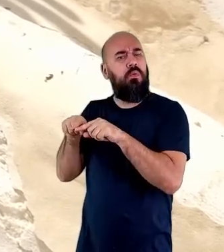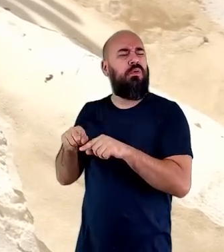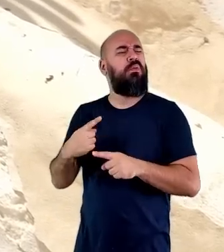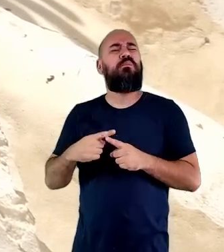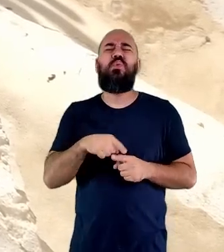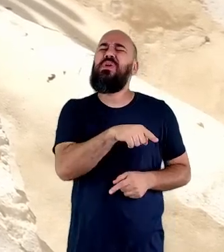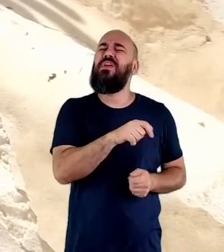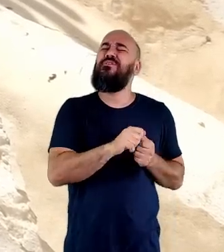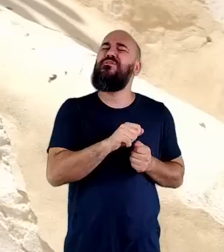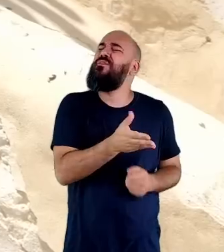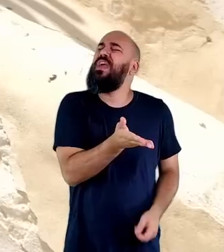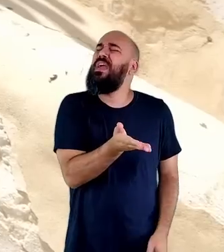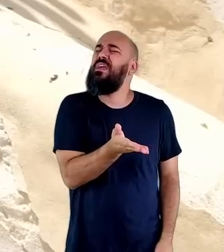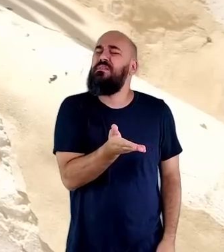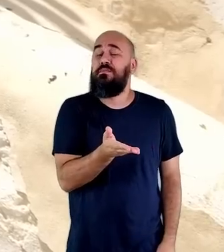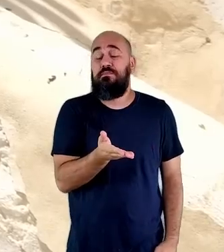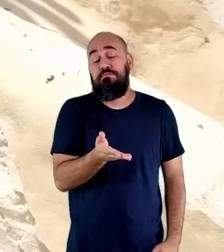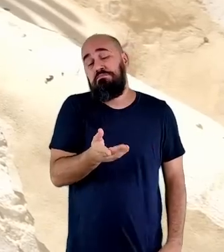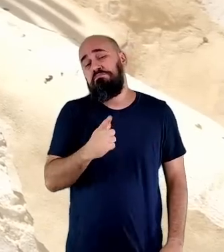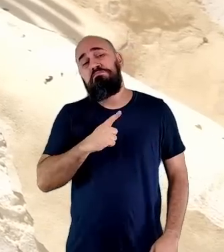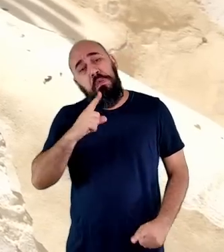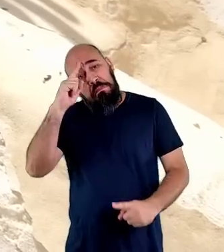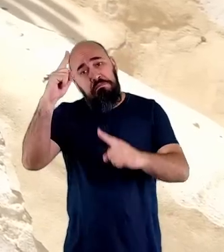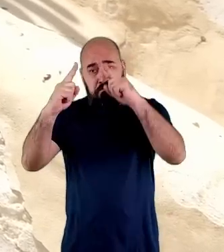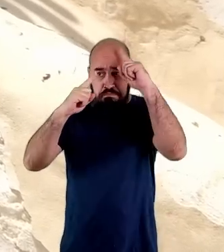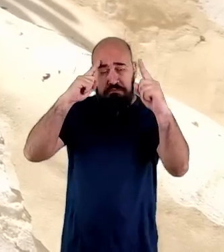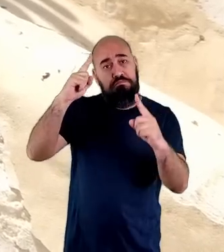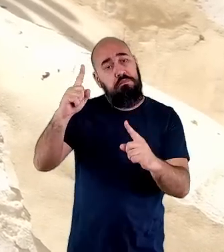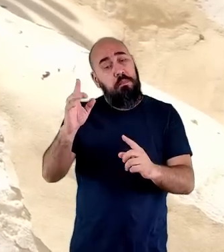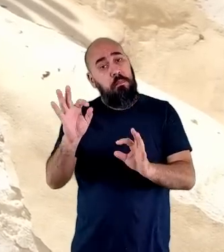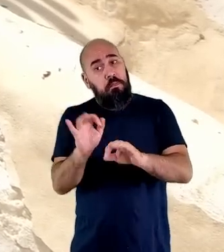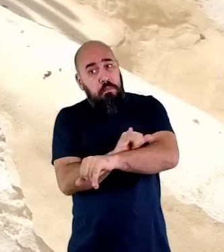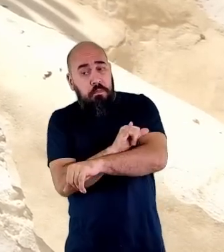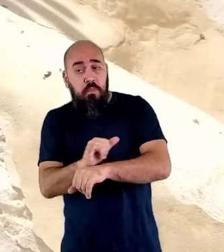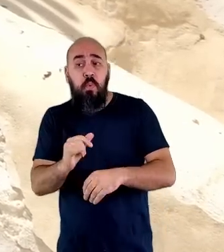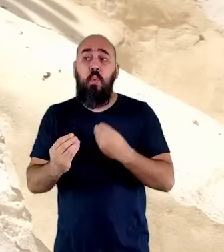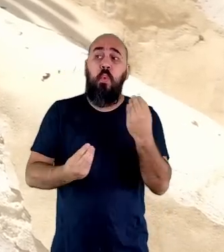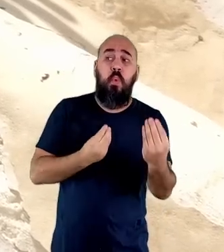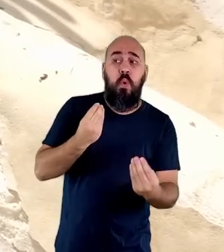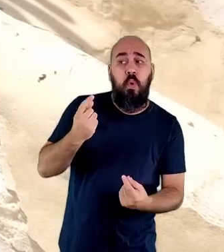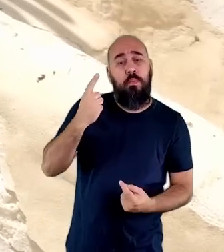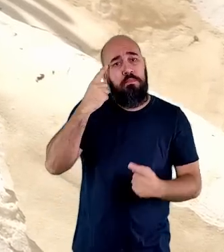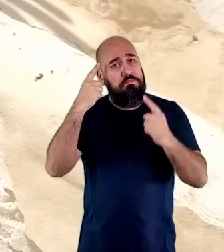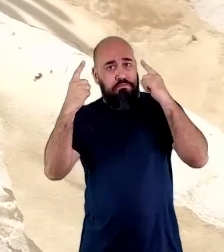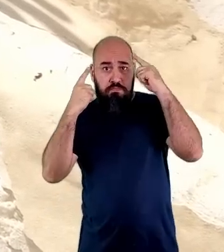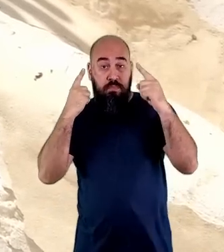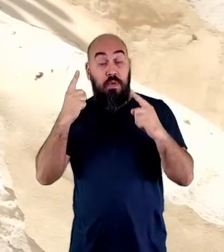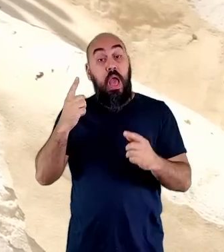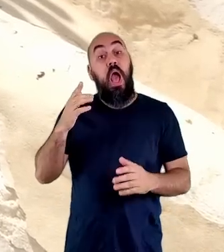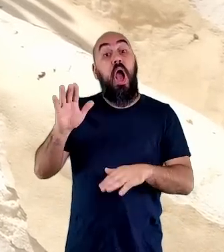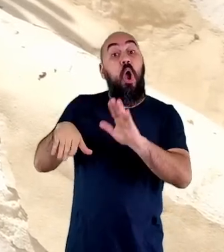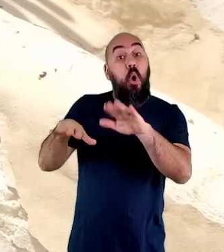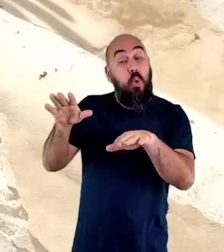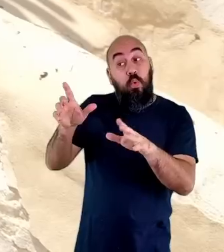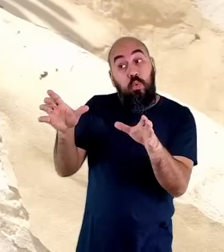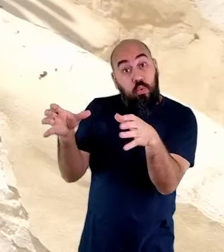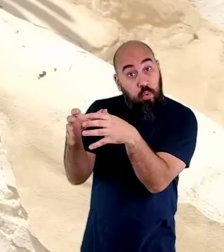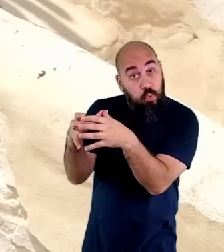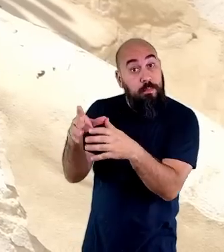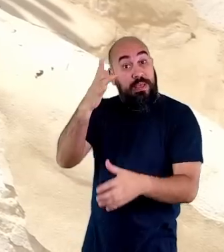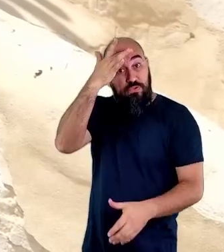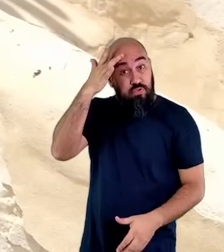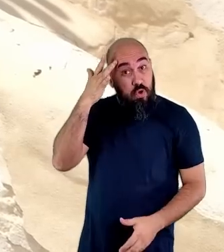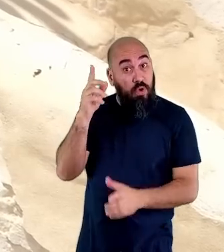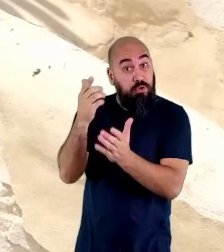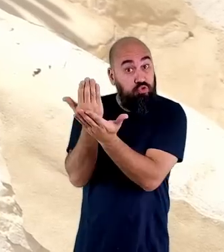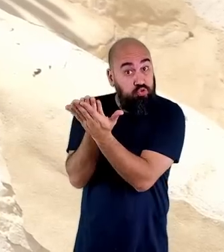se multiplicando, as possibilidades, hipóteses, teorias, enfim. Alguns arqueólogos pensam que esse poço possa ser